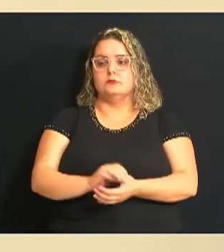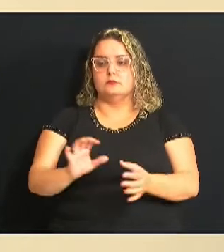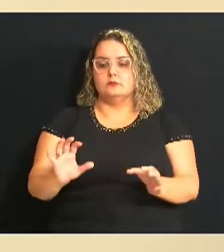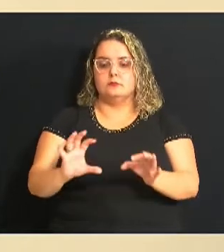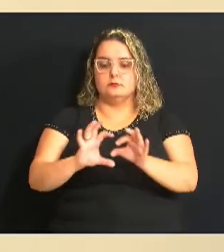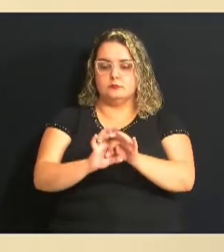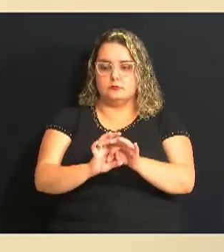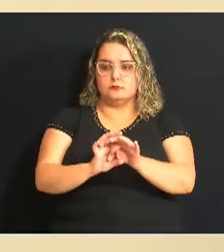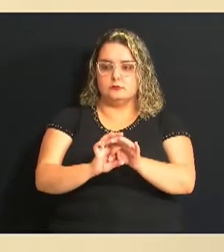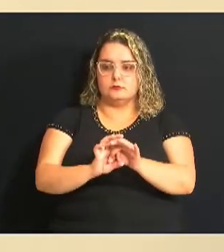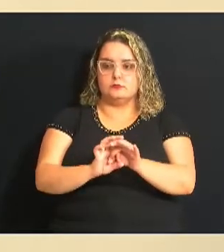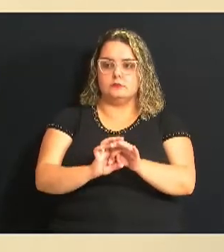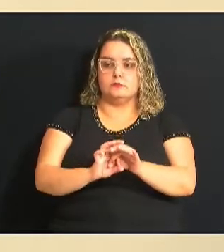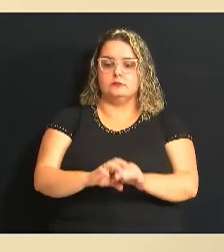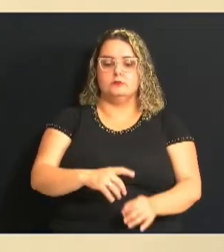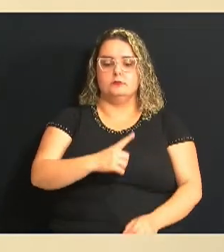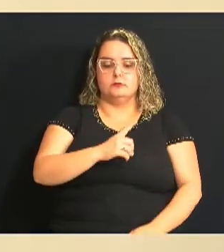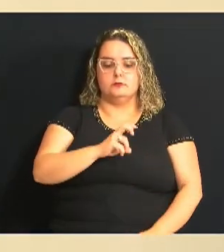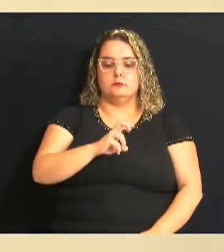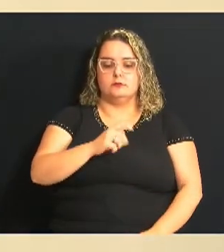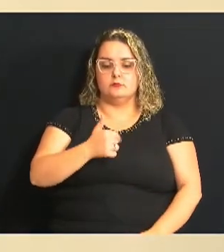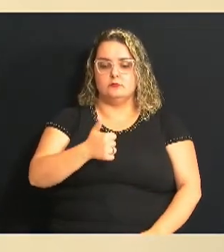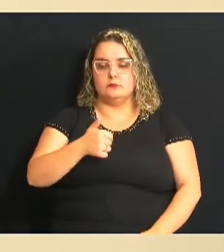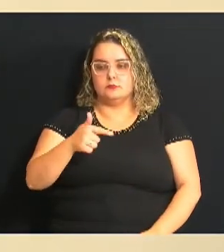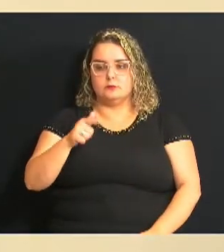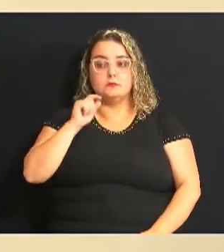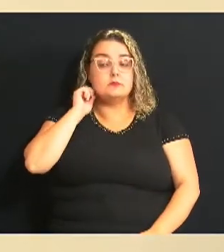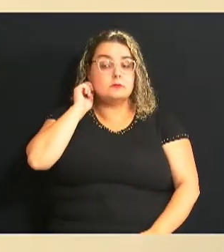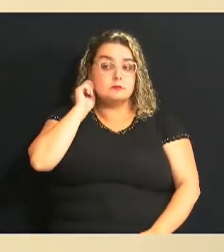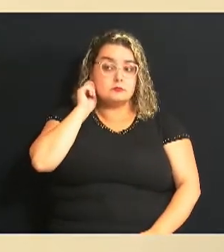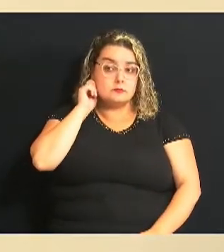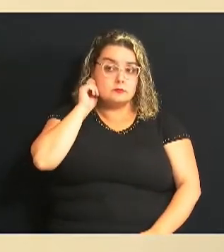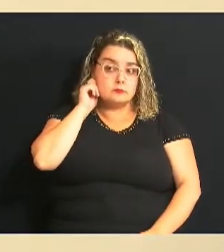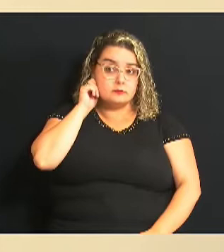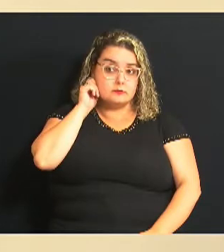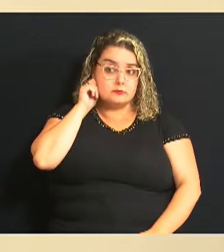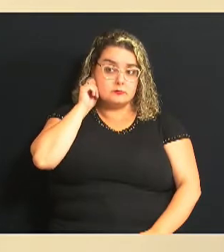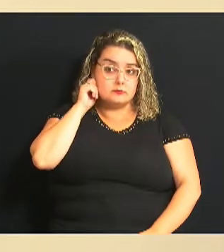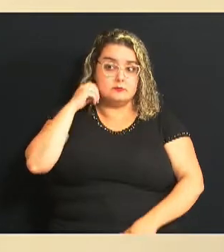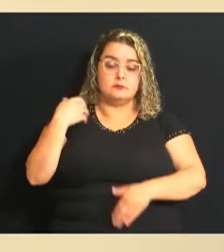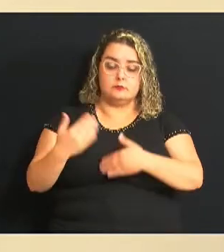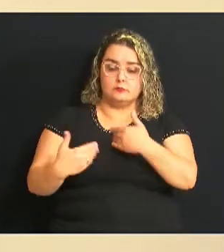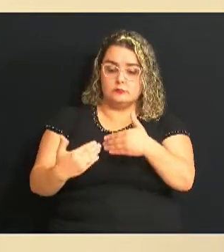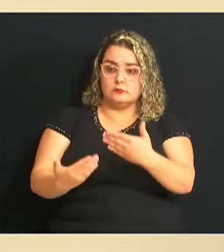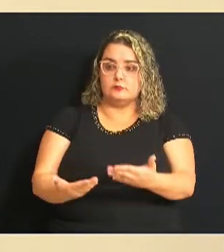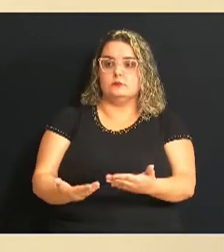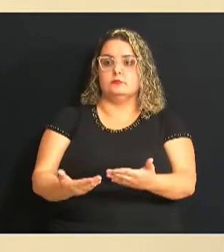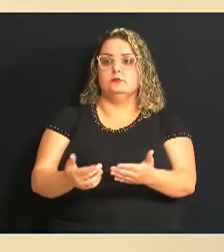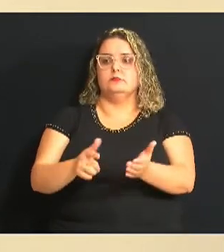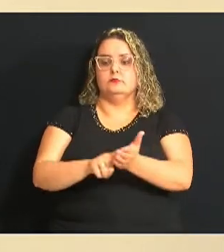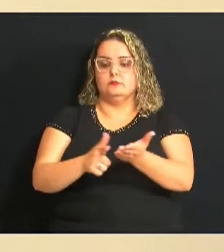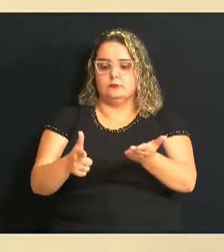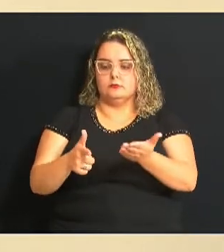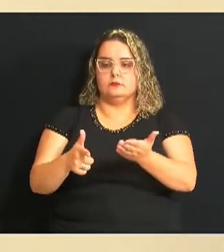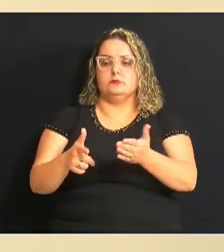vinculados a partir de 1517 e passaram a ser rodados nas máquinas, na imprensa.